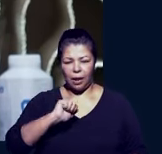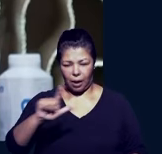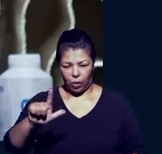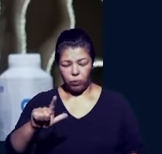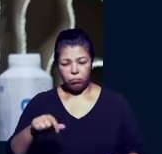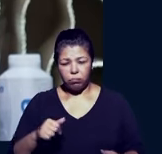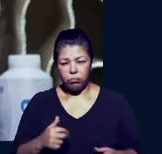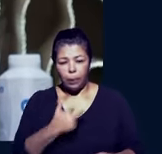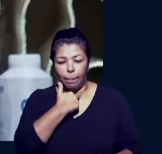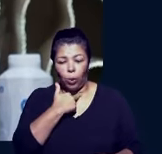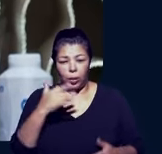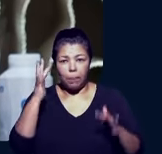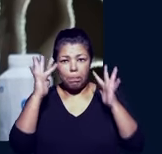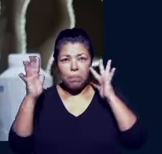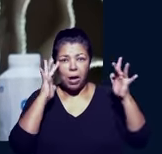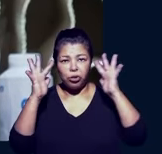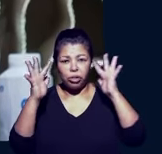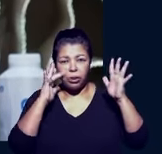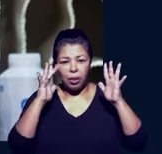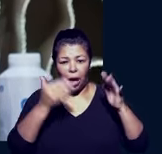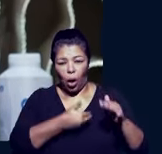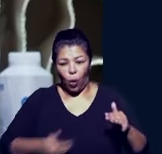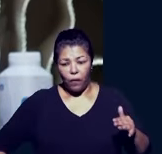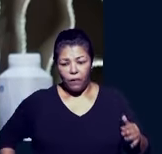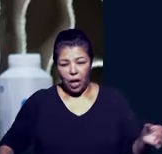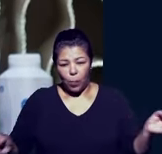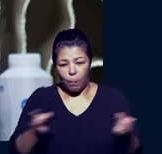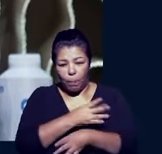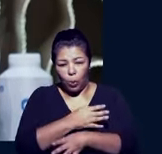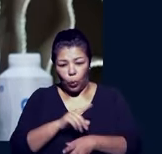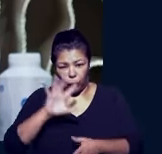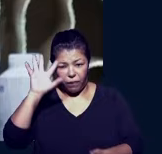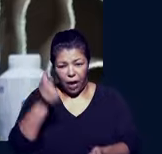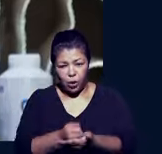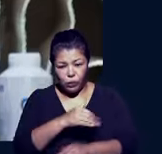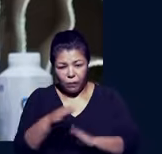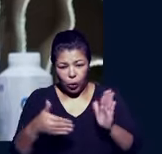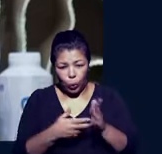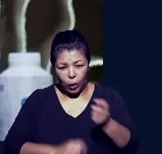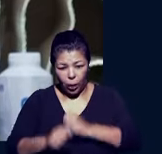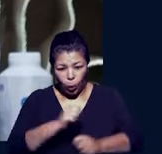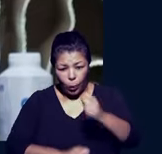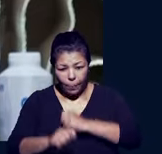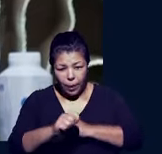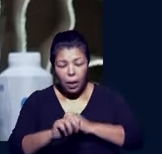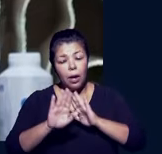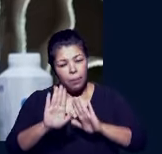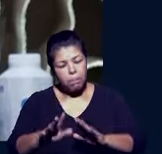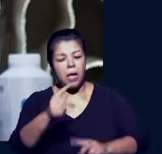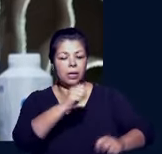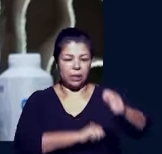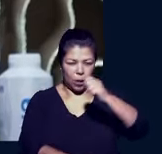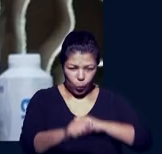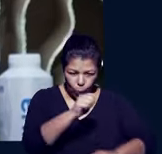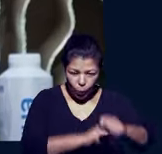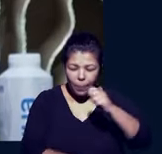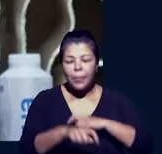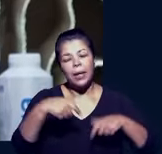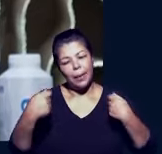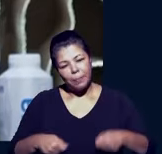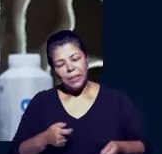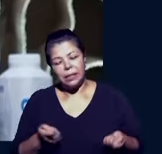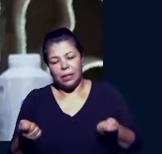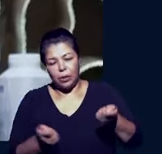que vai ser a entrega de um governo que vai resolver a economia será a economia que resultará na entrega da